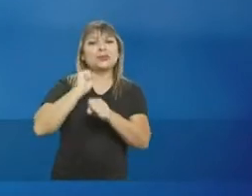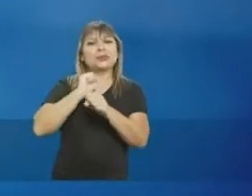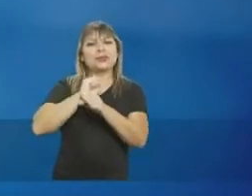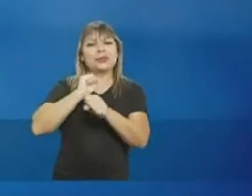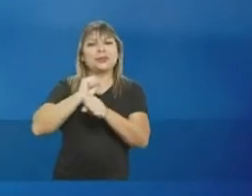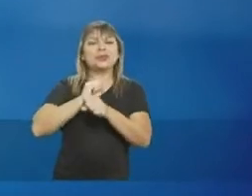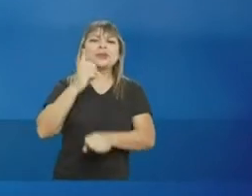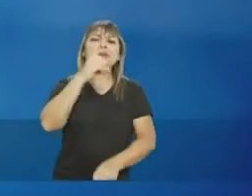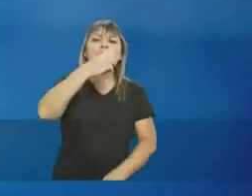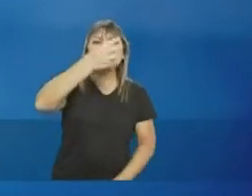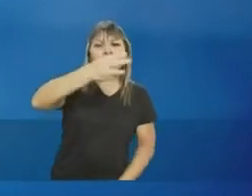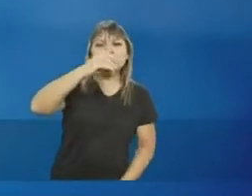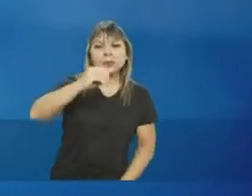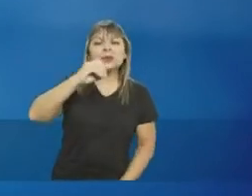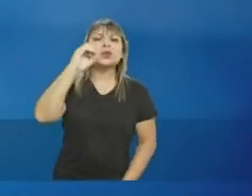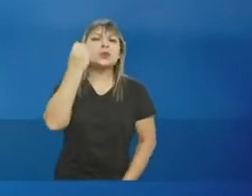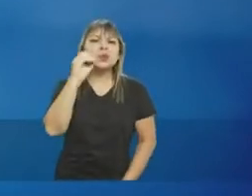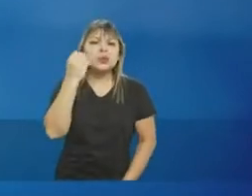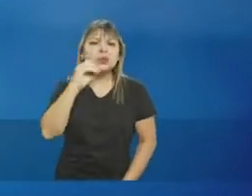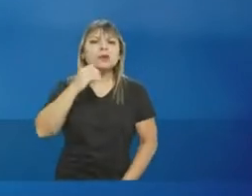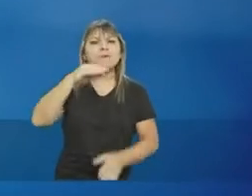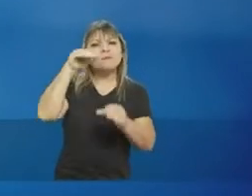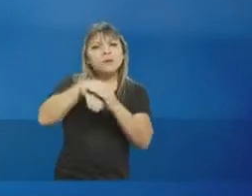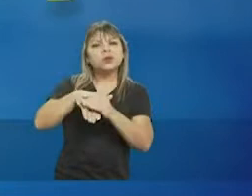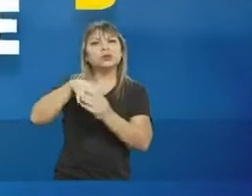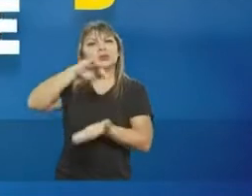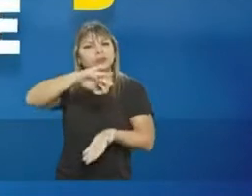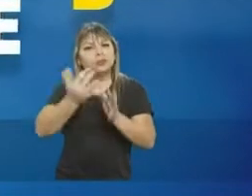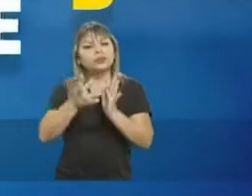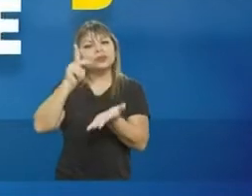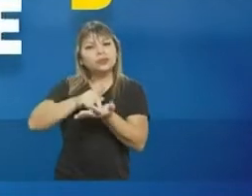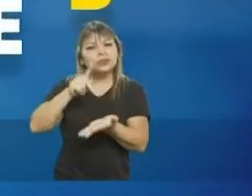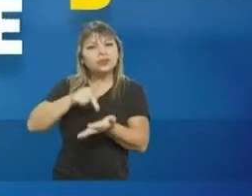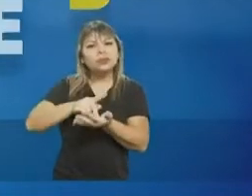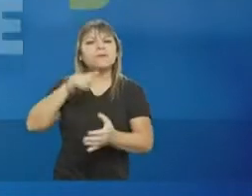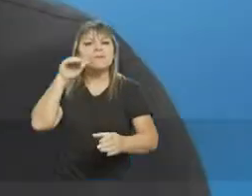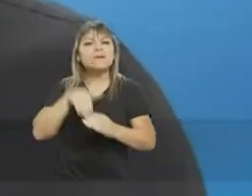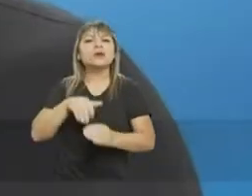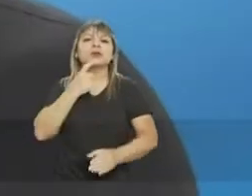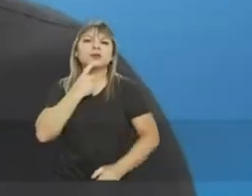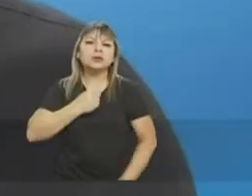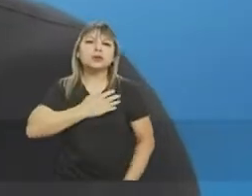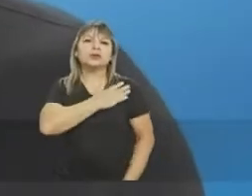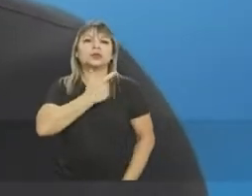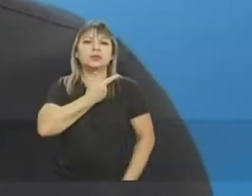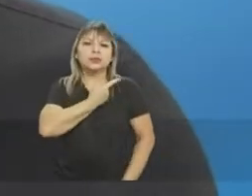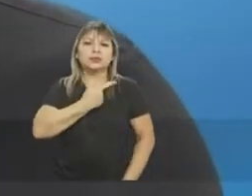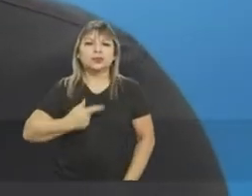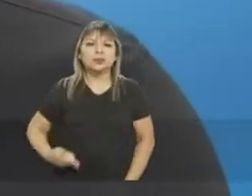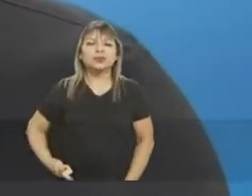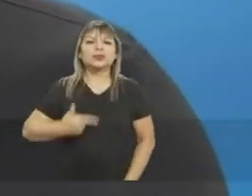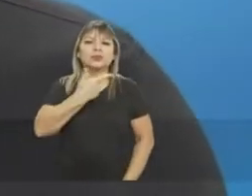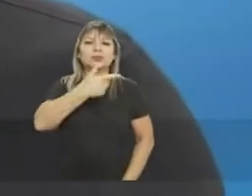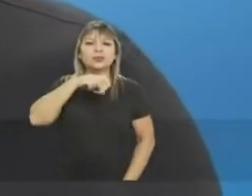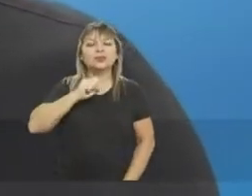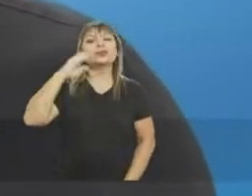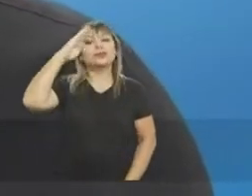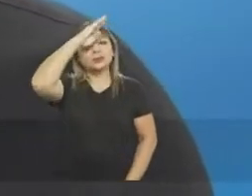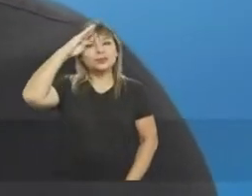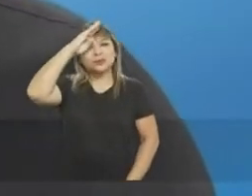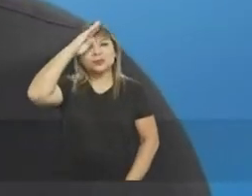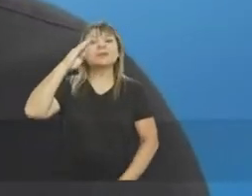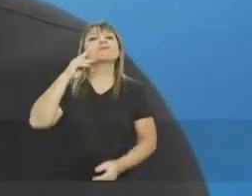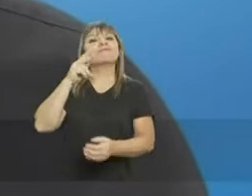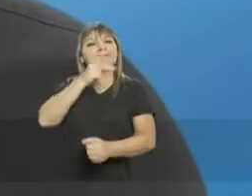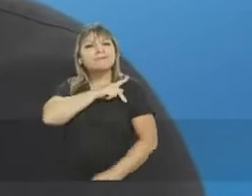pessoas aguardando. No dia 30 de outubro, vote na mudança de verdade. Vote Capitão Contar, governador 28,